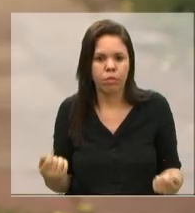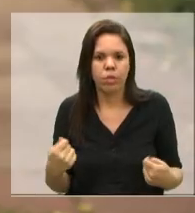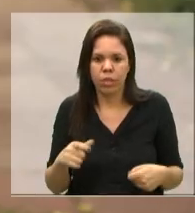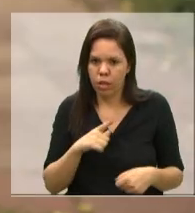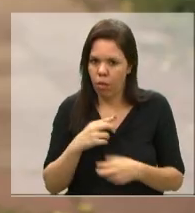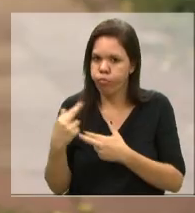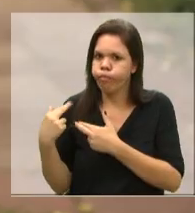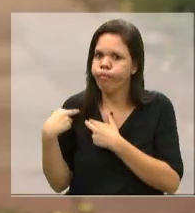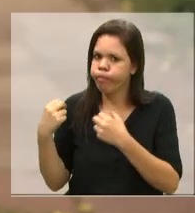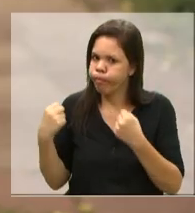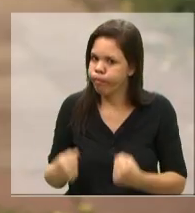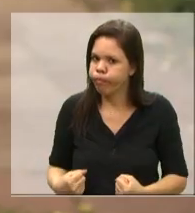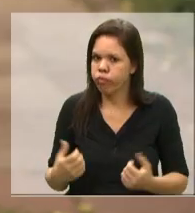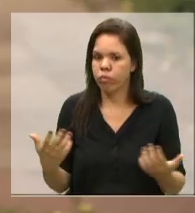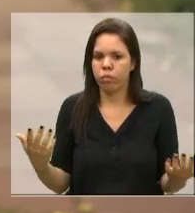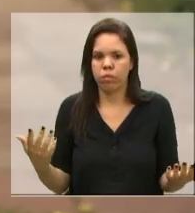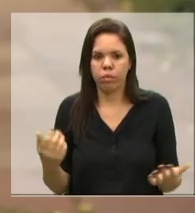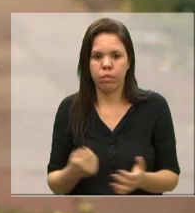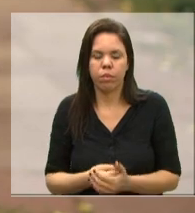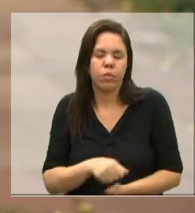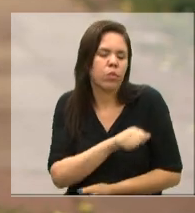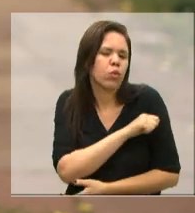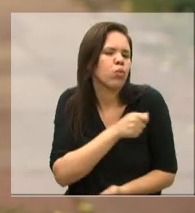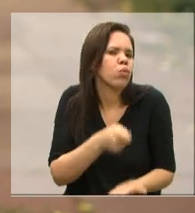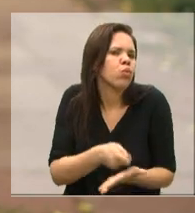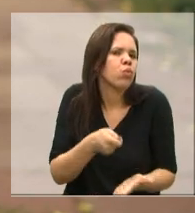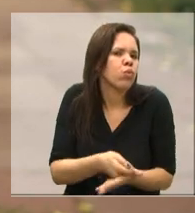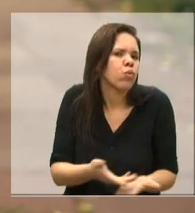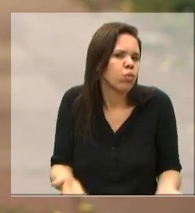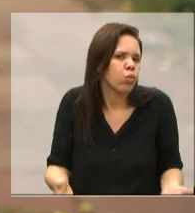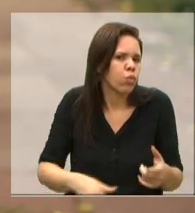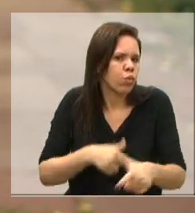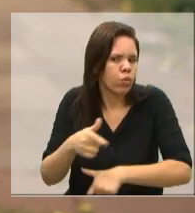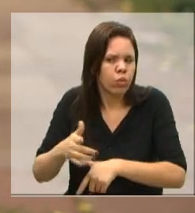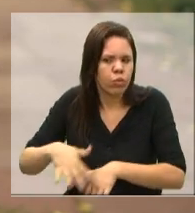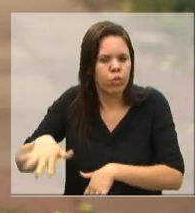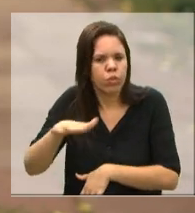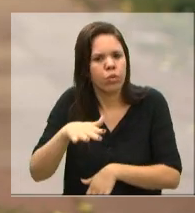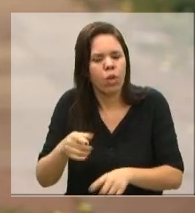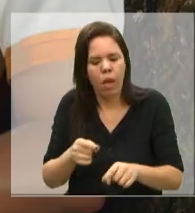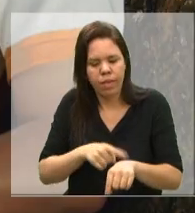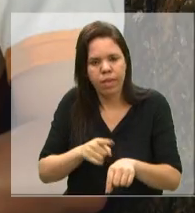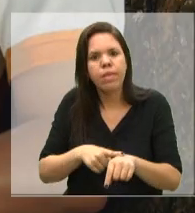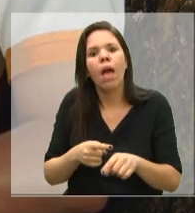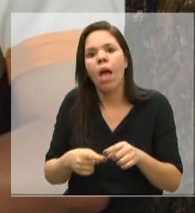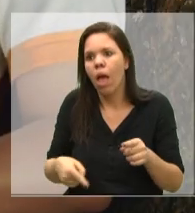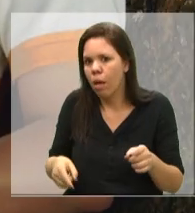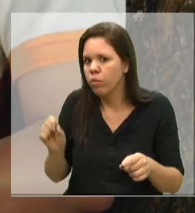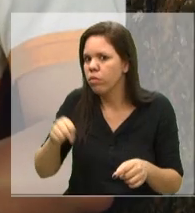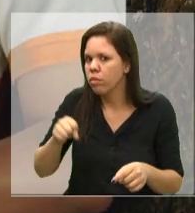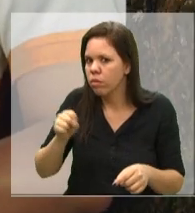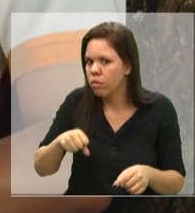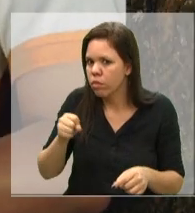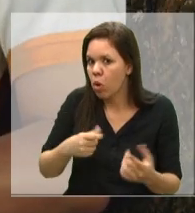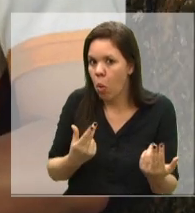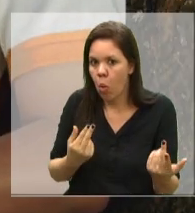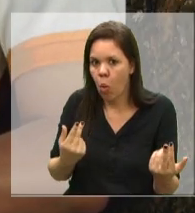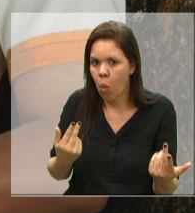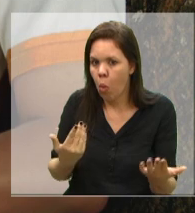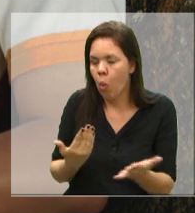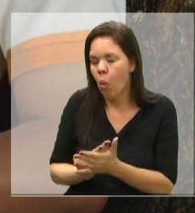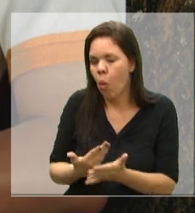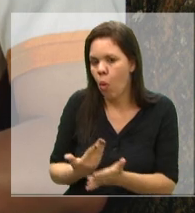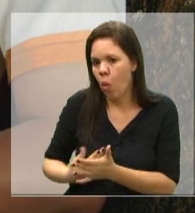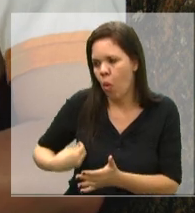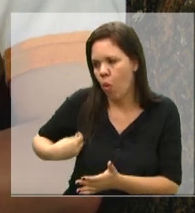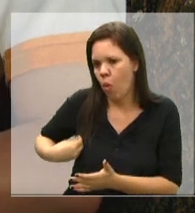muita responsabilidade com o seu desenvolvimento. Esse aluno é cobrado, por exemplo, com trabalhos, com prazos também? Sim. Igual o ensino tradicional. E os